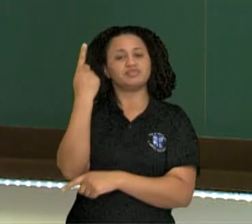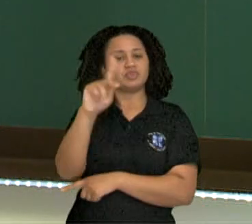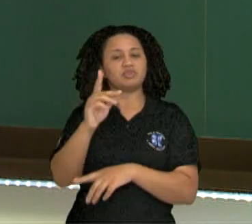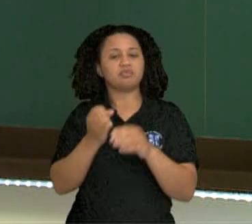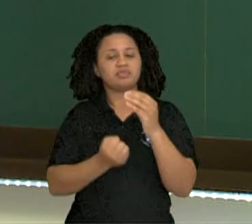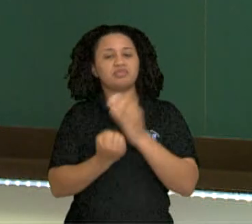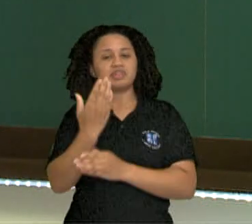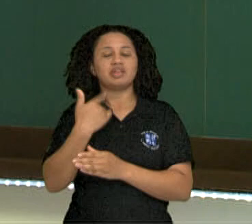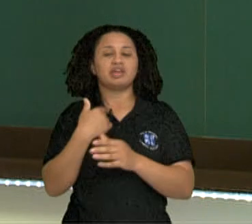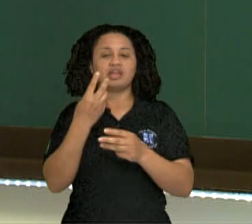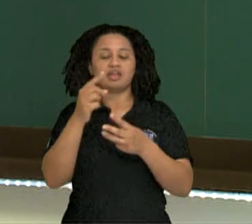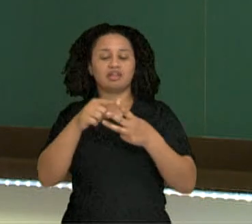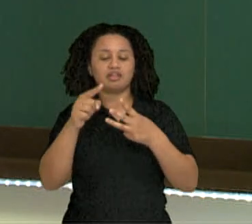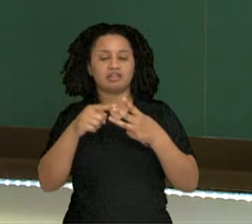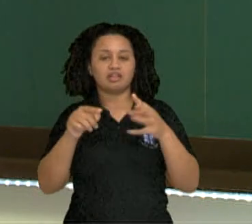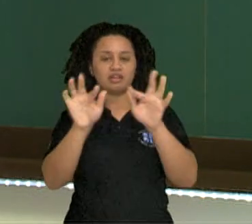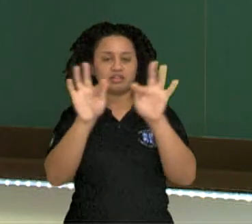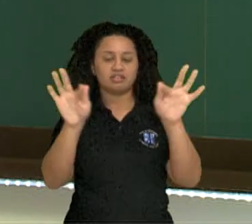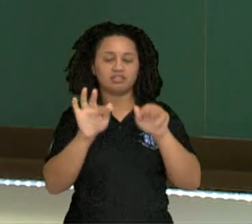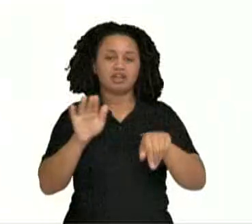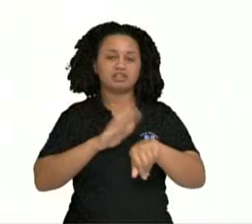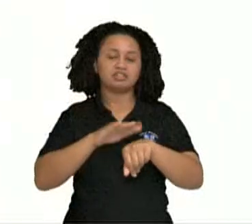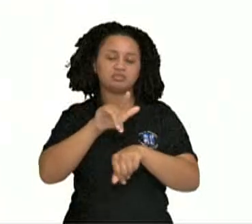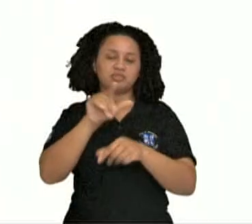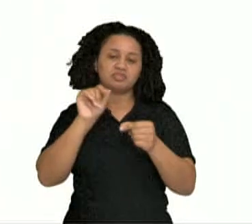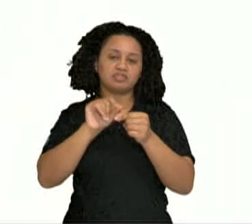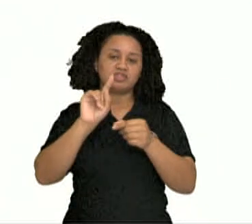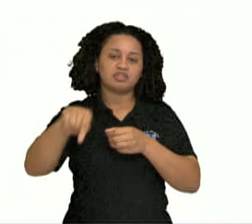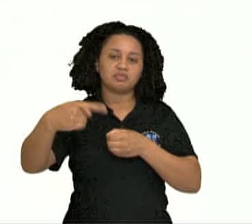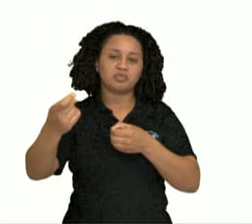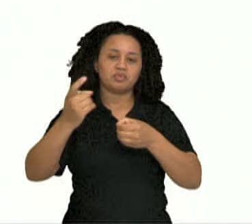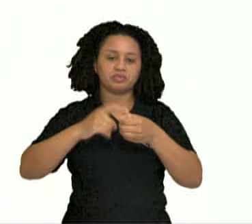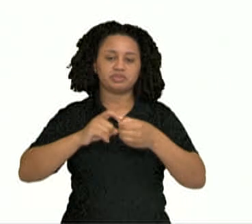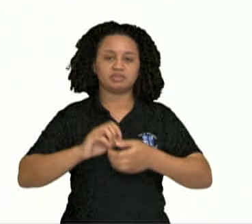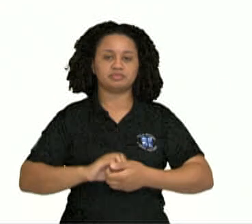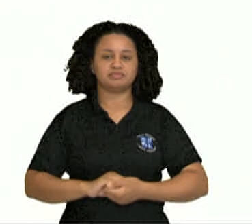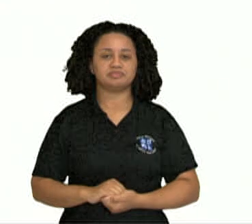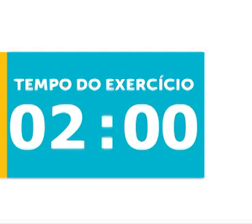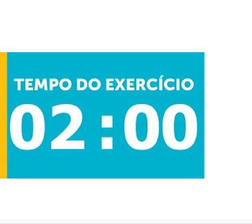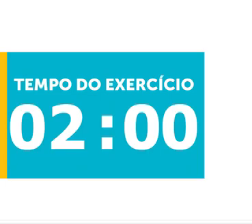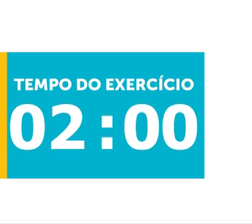criatividade e vai escrever 3 frases. Um tempinho aí para isso e já voltamos.